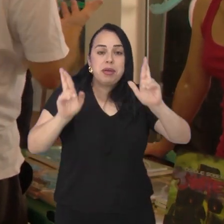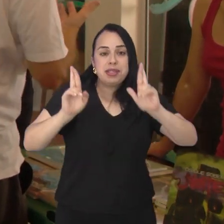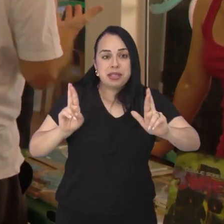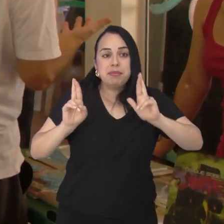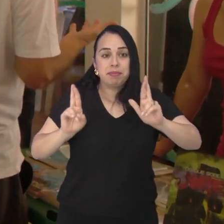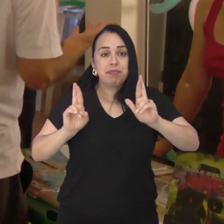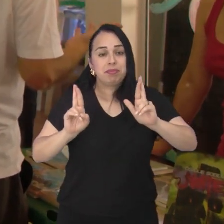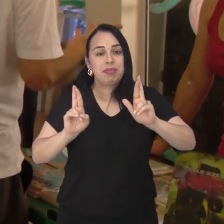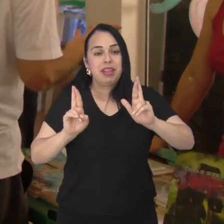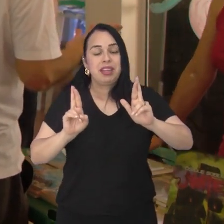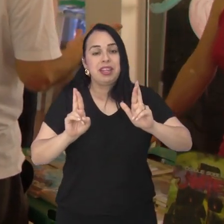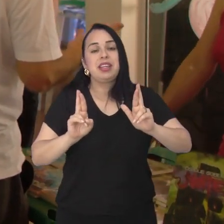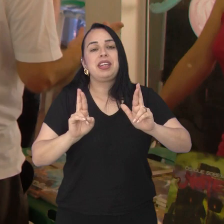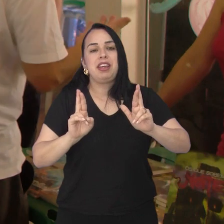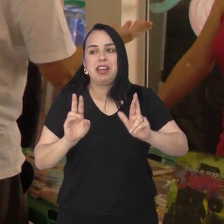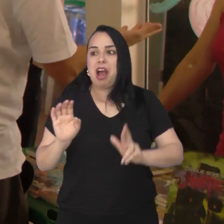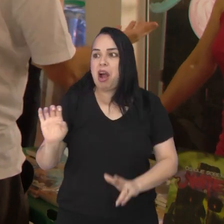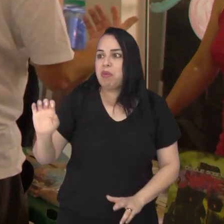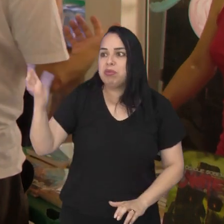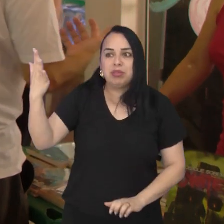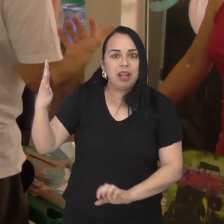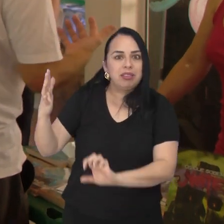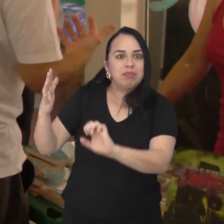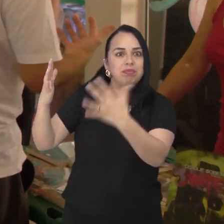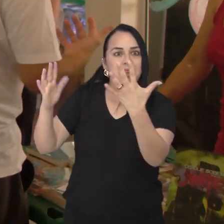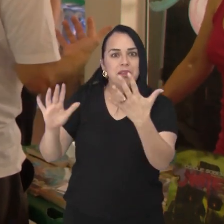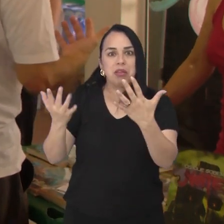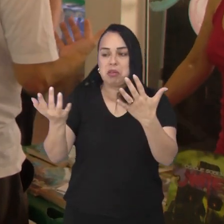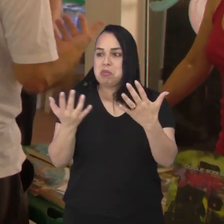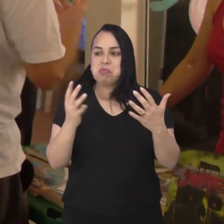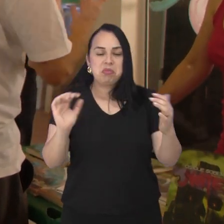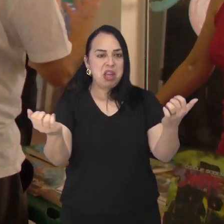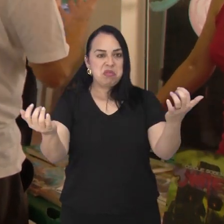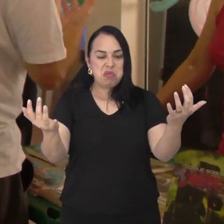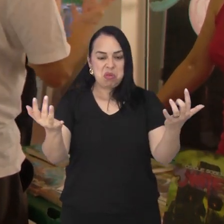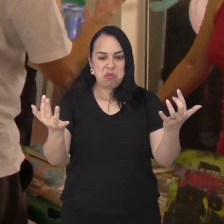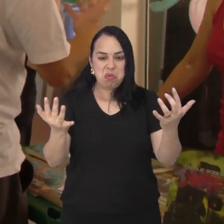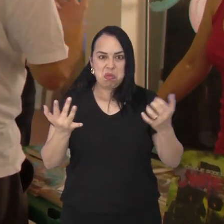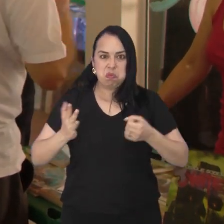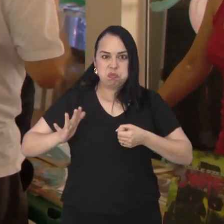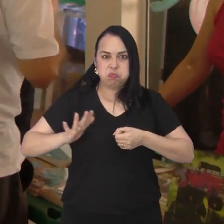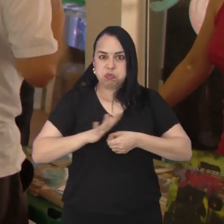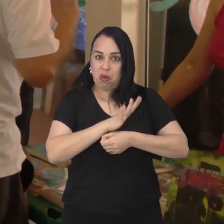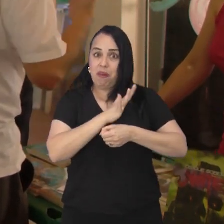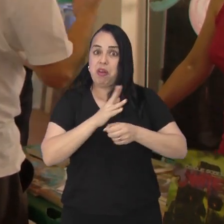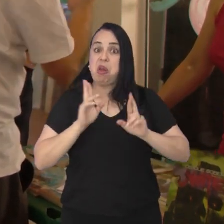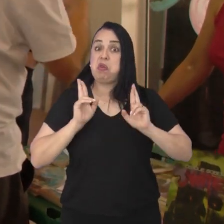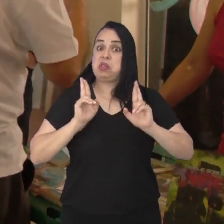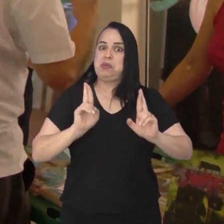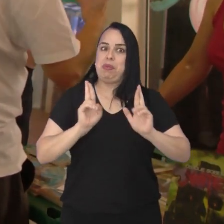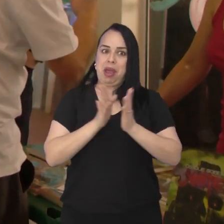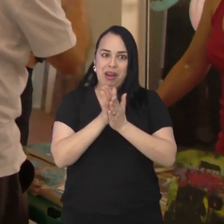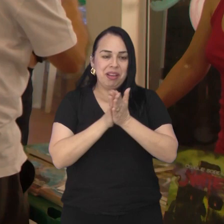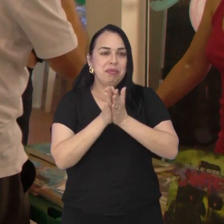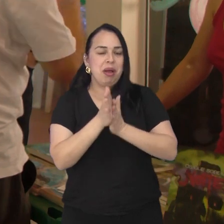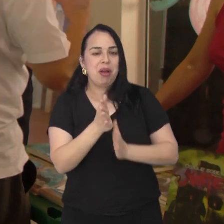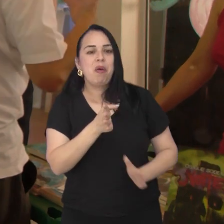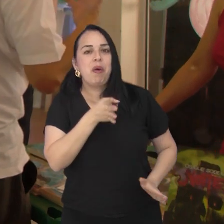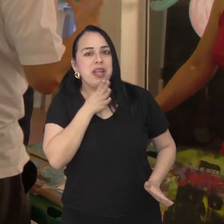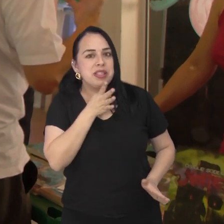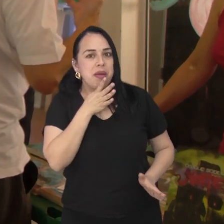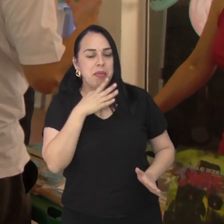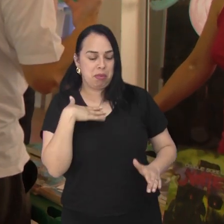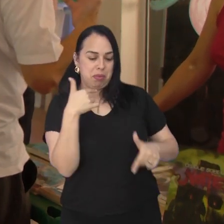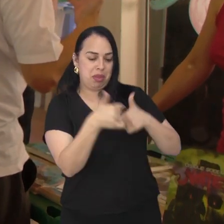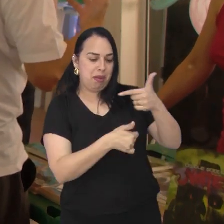a expectativa pelo montante de eventos que está acontecendo é que passem muitas pessoas por aqui onde eu estou hoje, para conhecer não